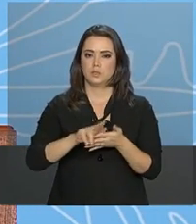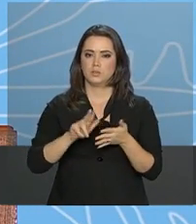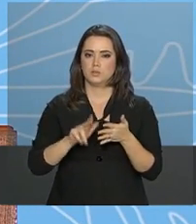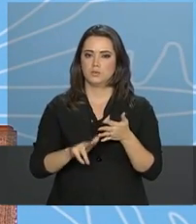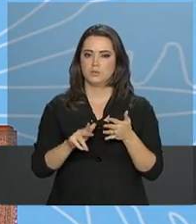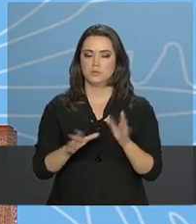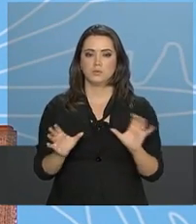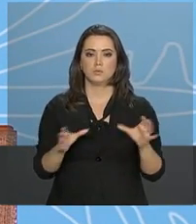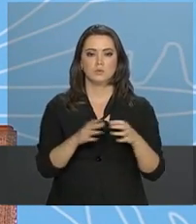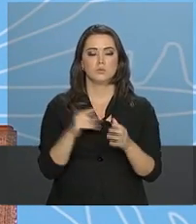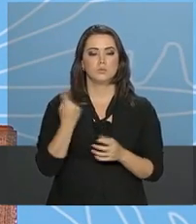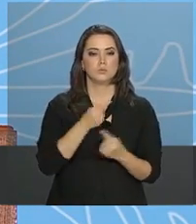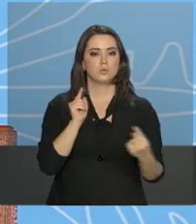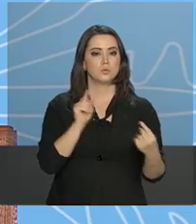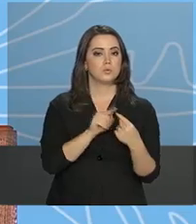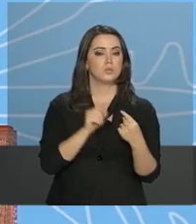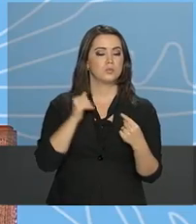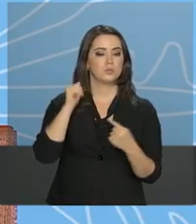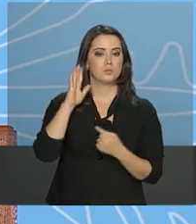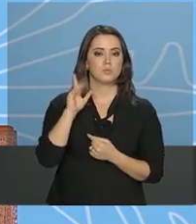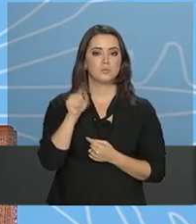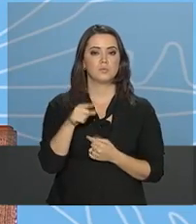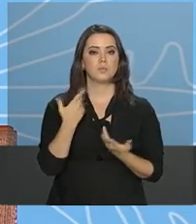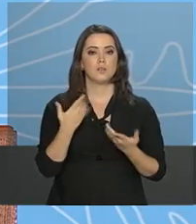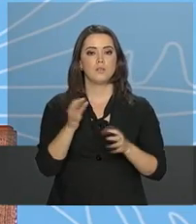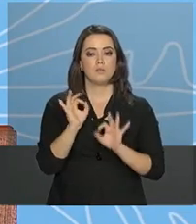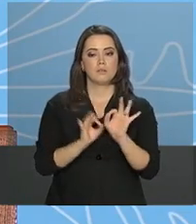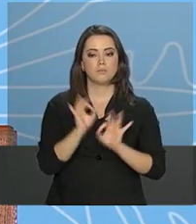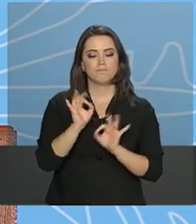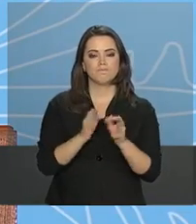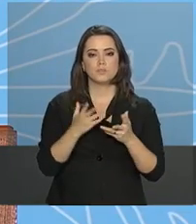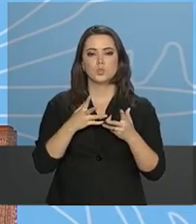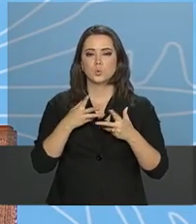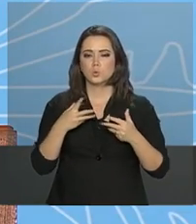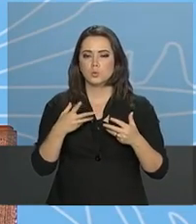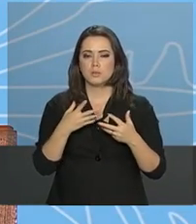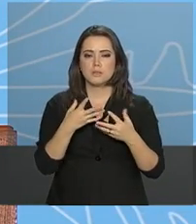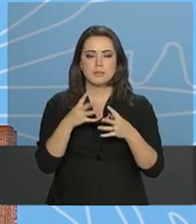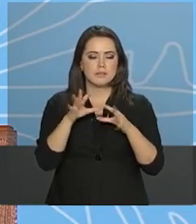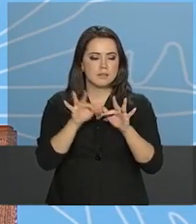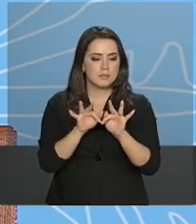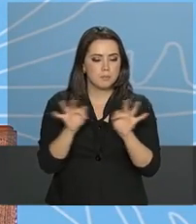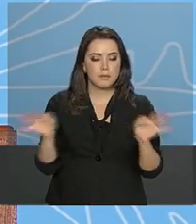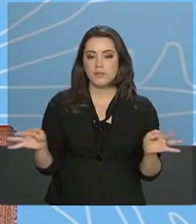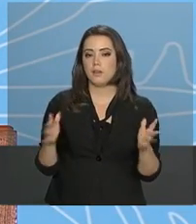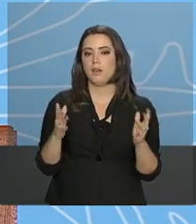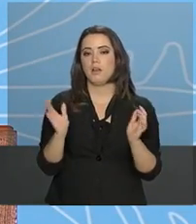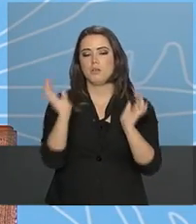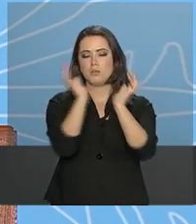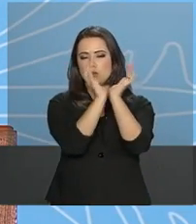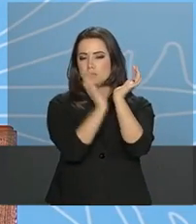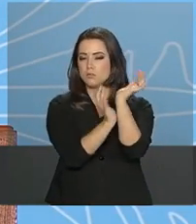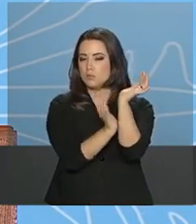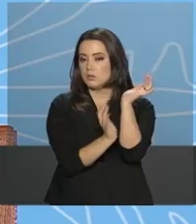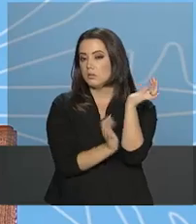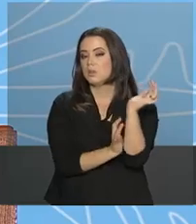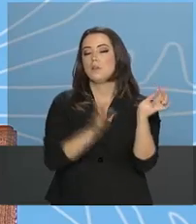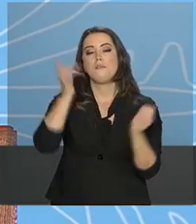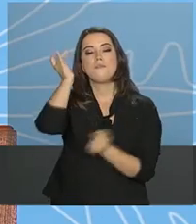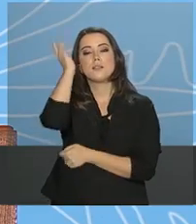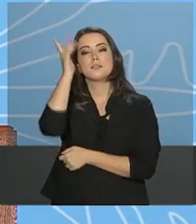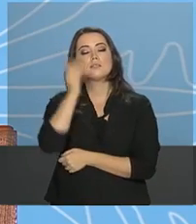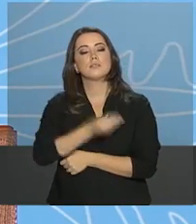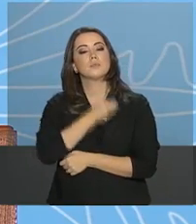áreas, nosso objetivo maior foi desatar nós, foi desburocratizar, foi facilitar